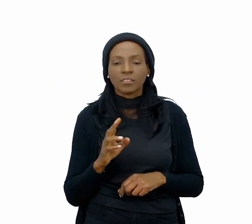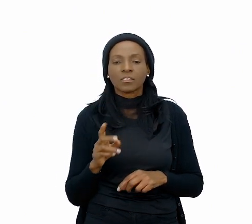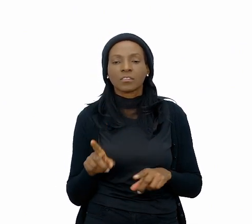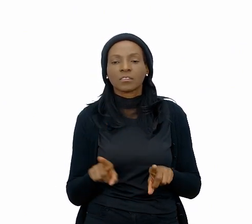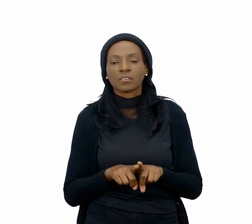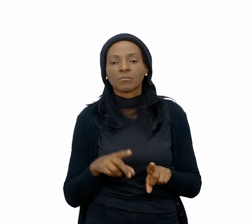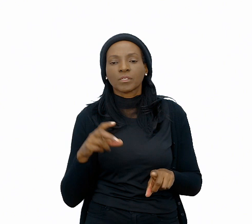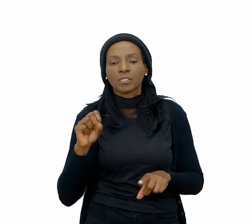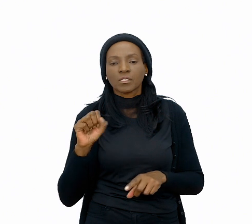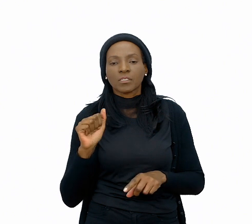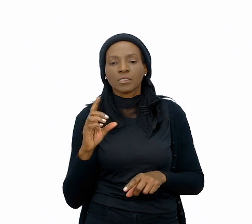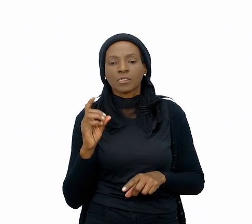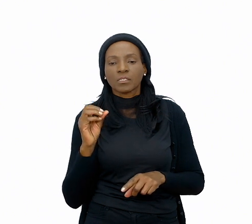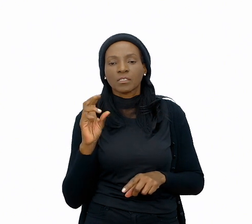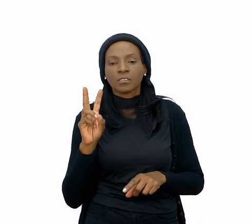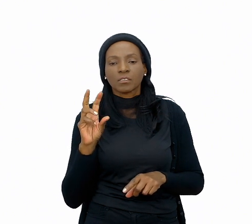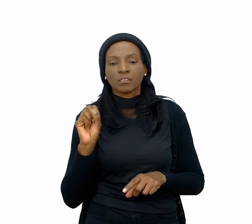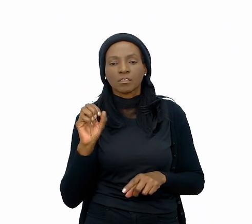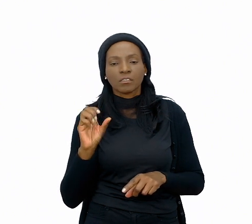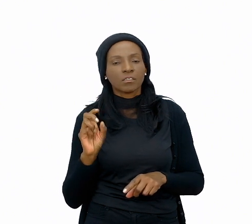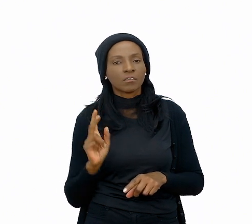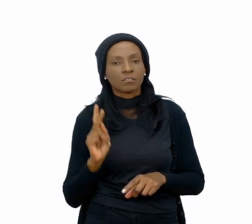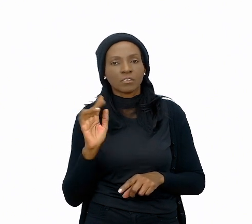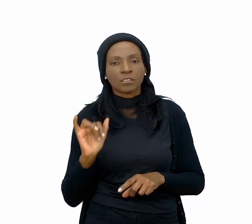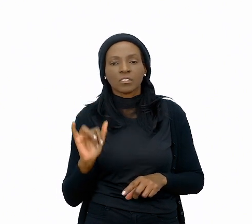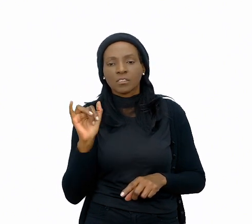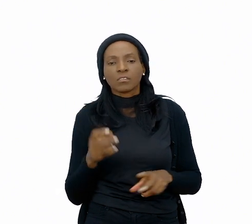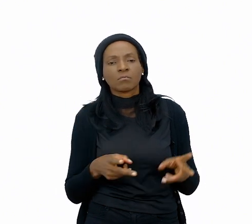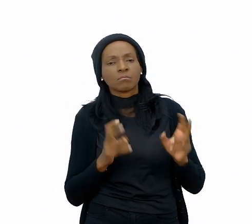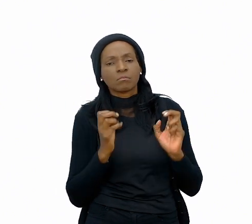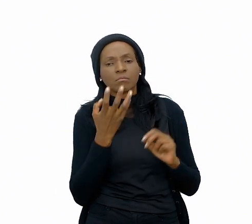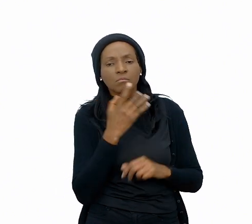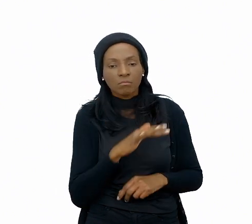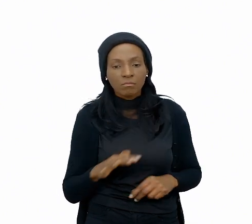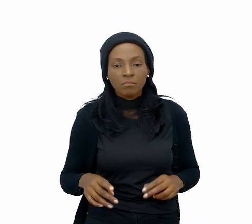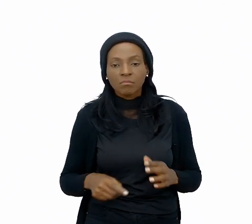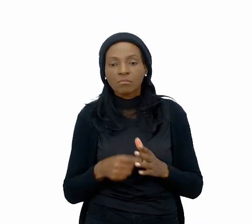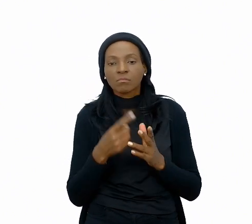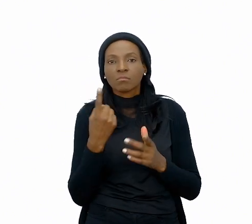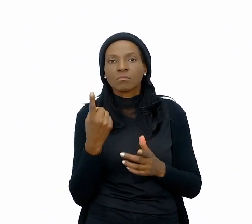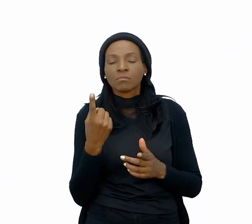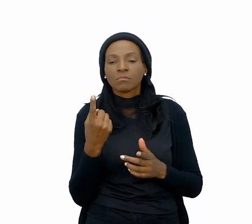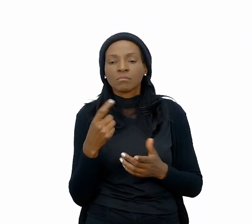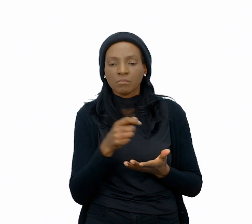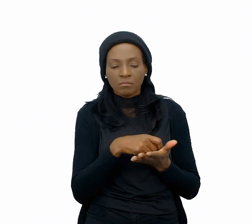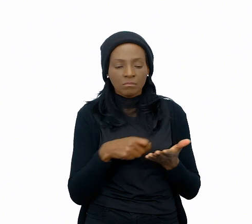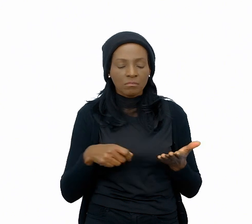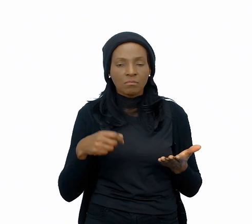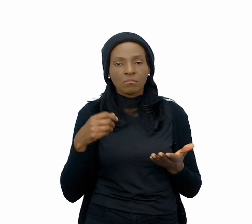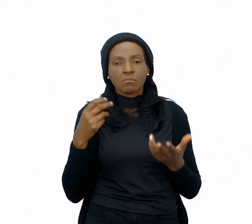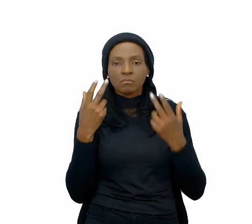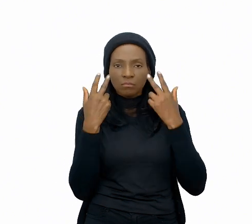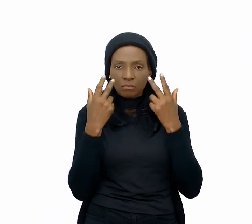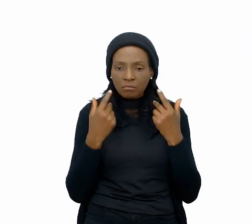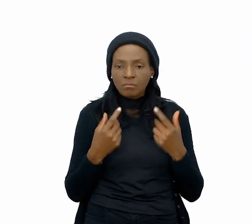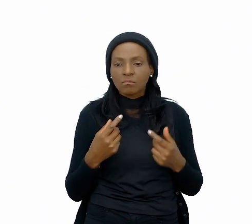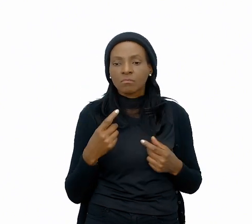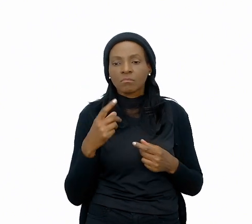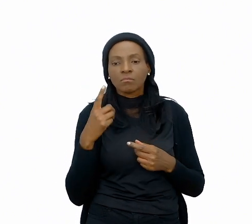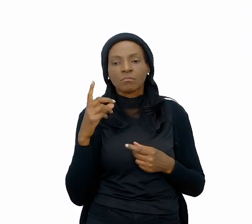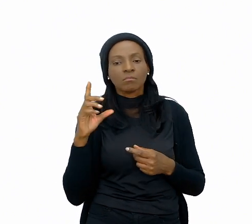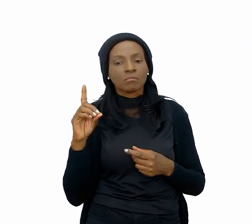descobriram que as crianças primeiro se apropriam da escrita convencional das dezenas,